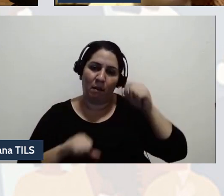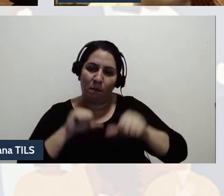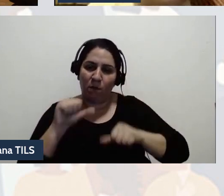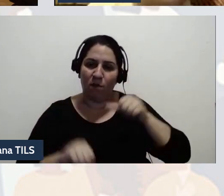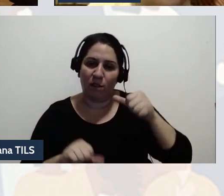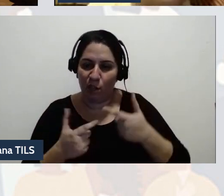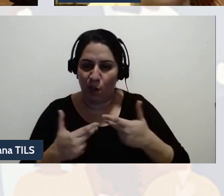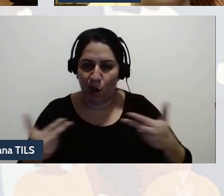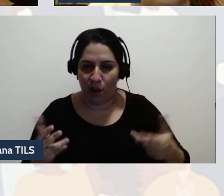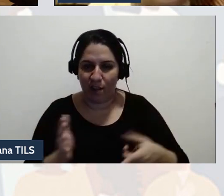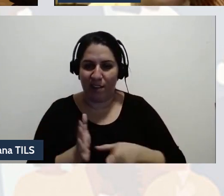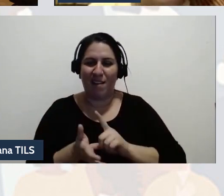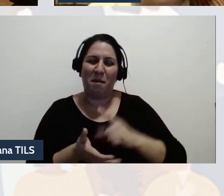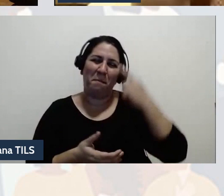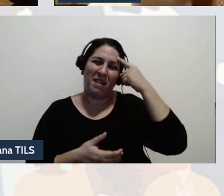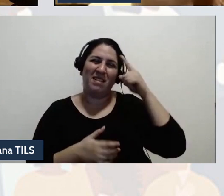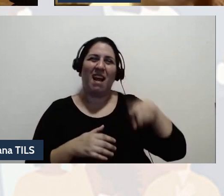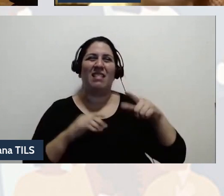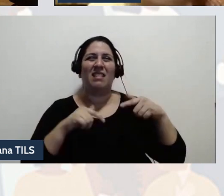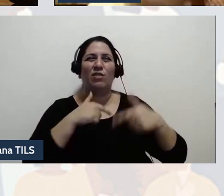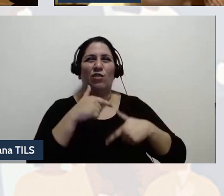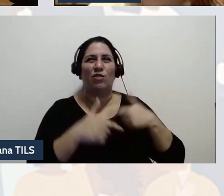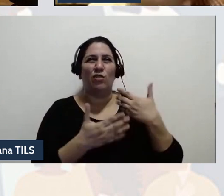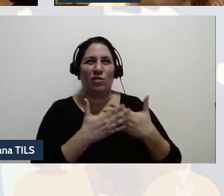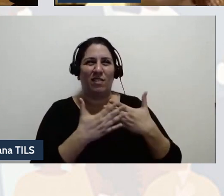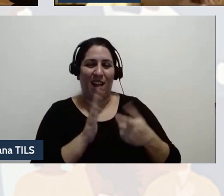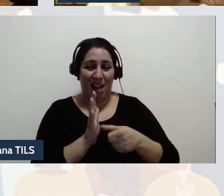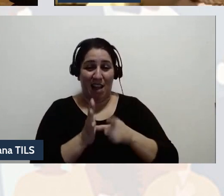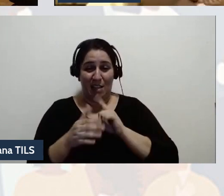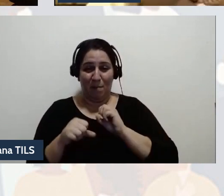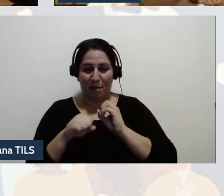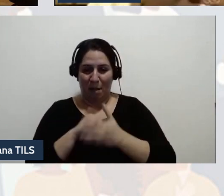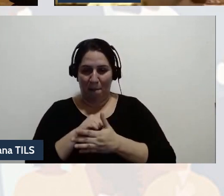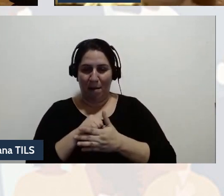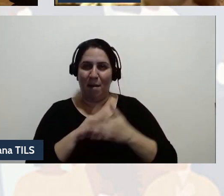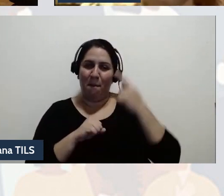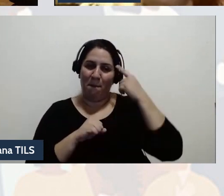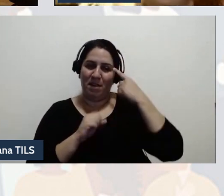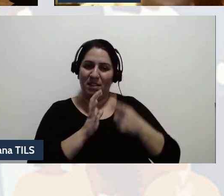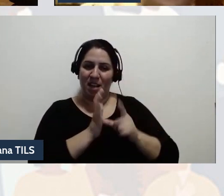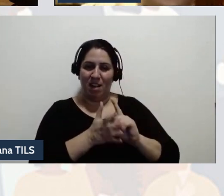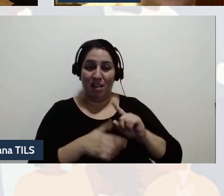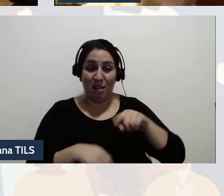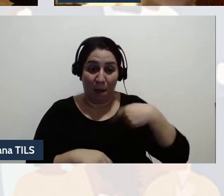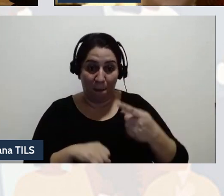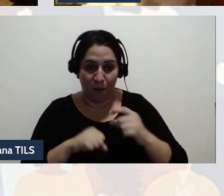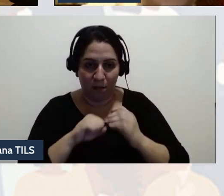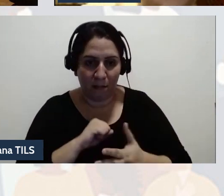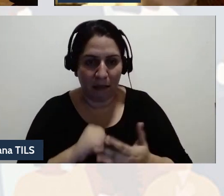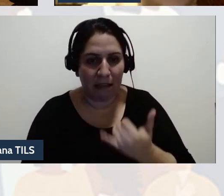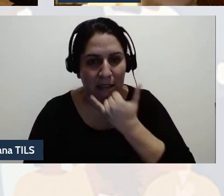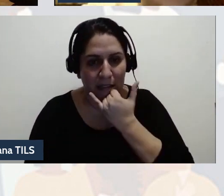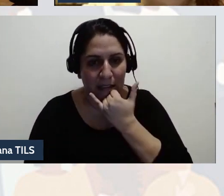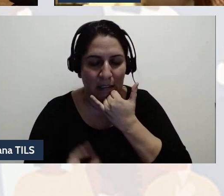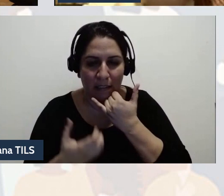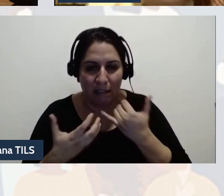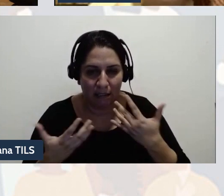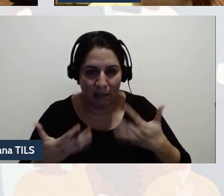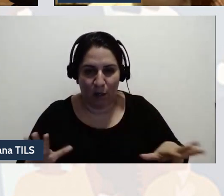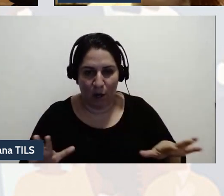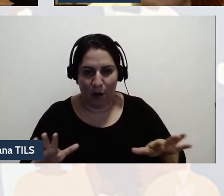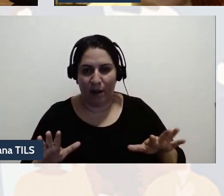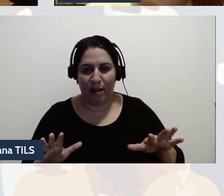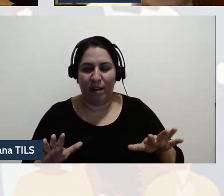do homeschooling antes da pandemia, eu acho que elas mudaram de ideia depois da pandemia, né? Porque viram que não é